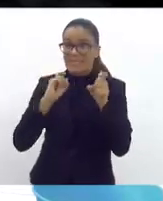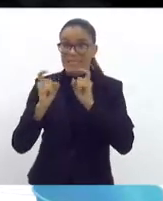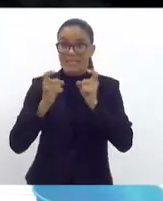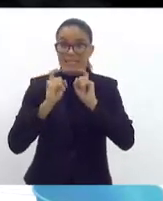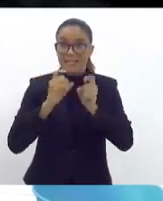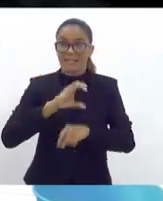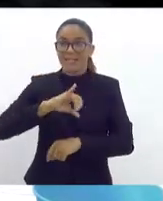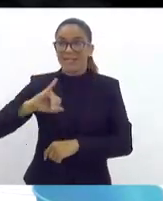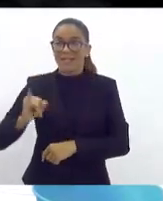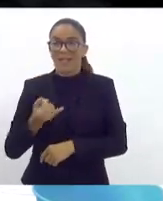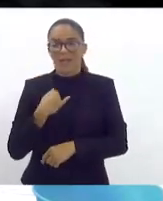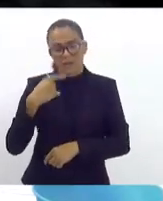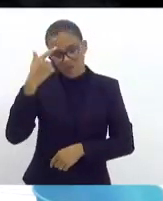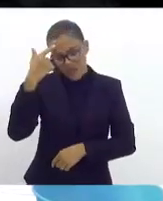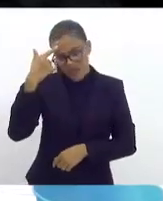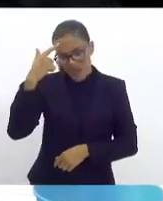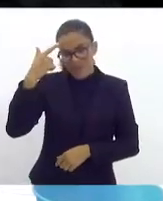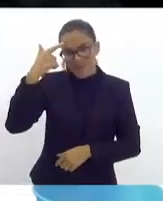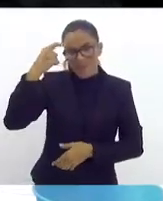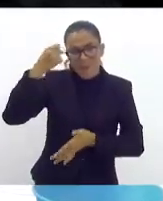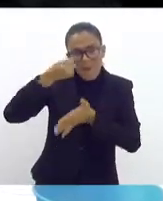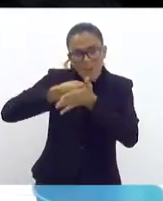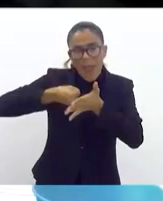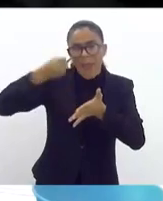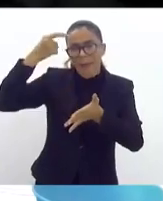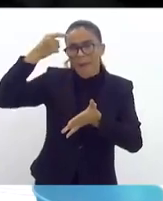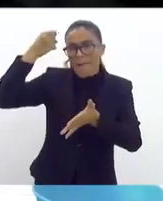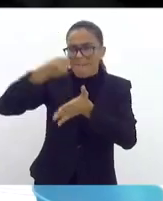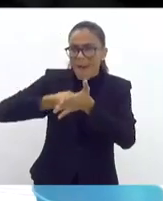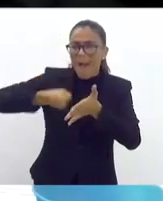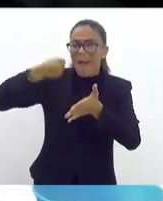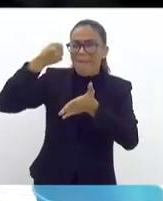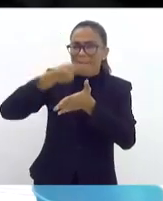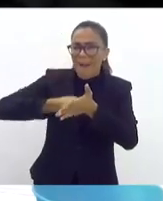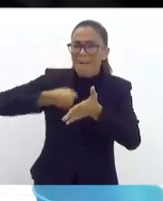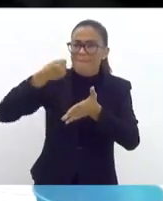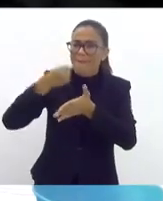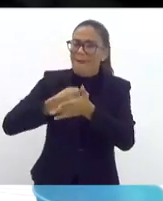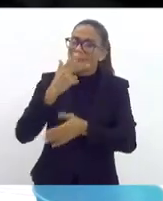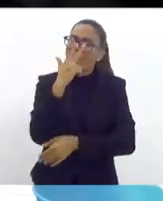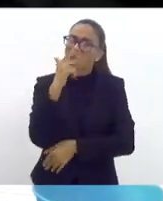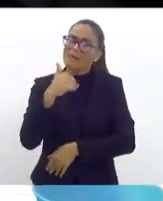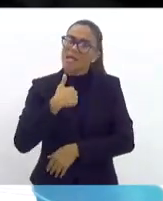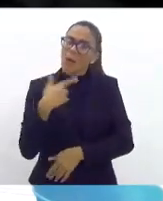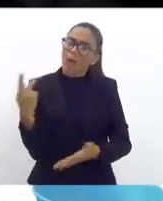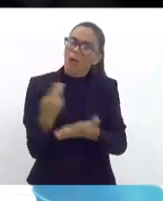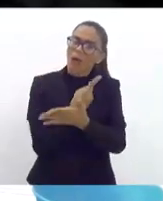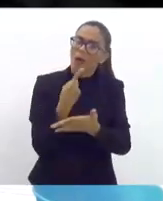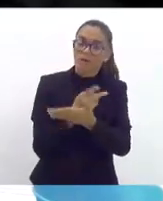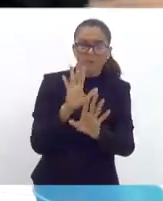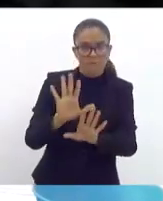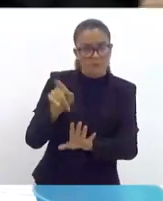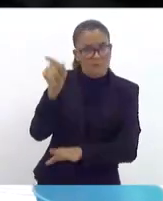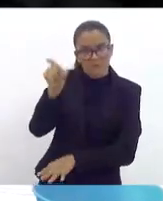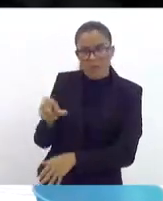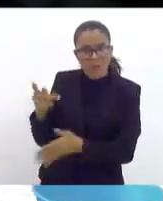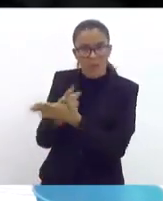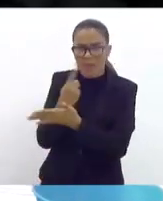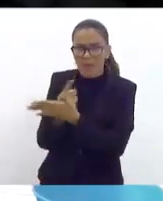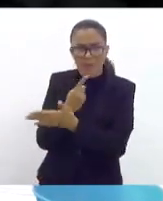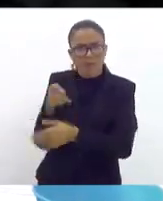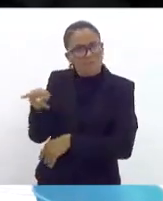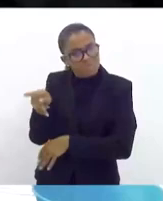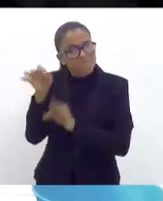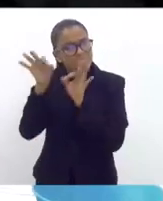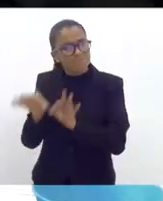ccj fiquei me penitenciando que eu gosto de regra e ficou parecendo que eu tinha por lá da regra depois também ligado falando você não regra eu